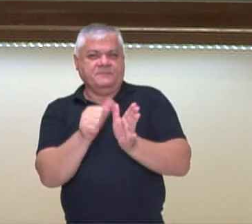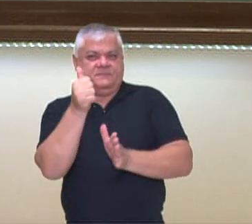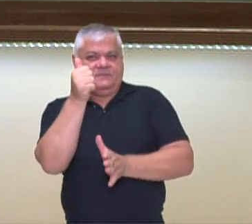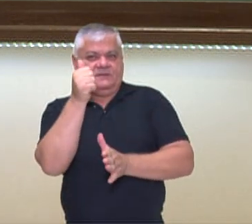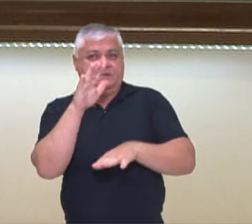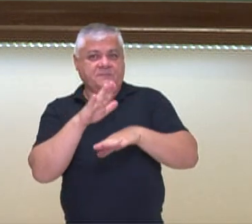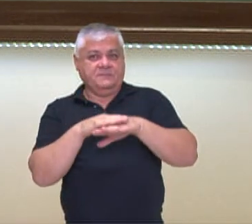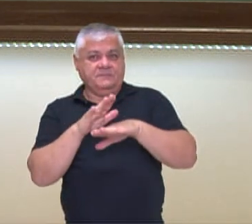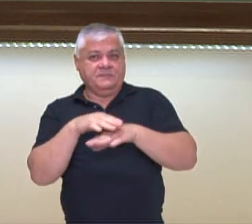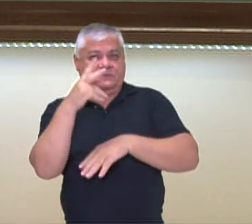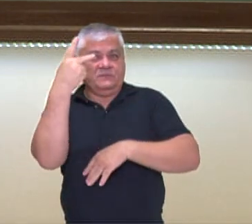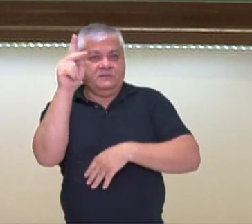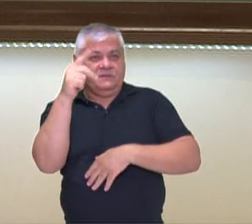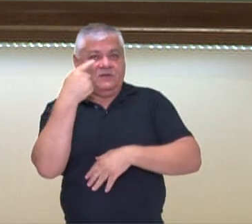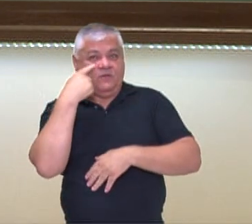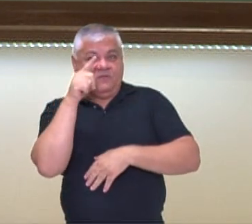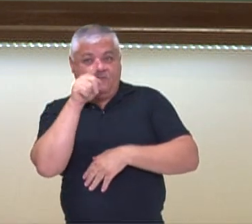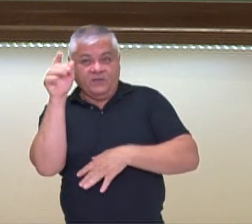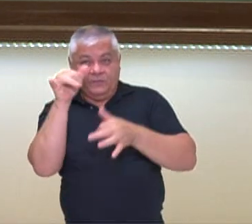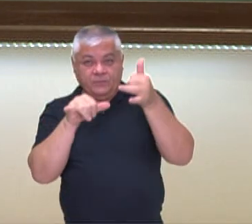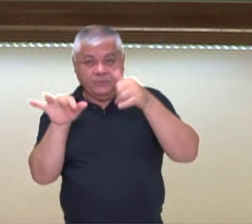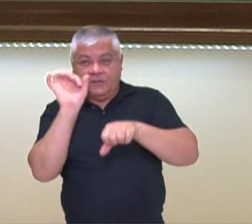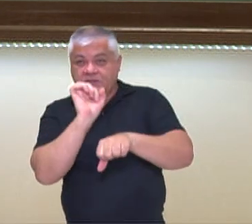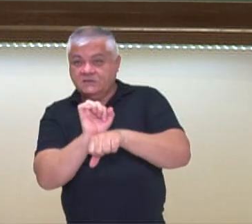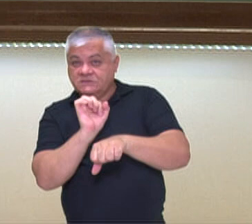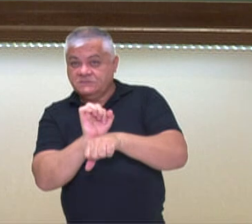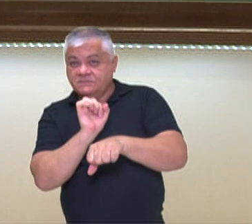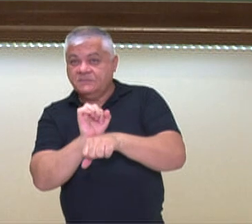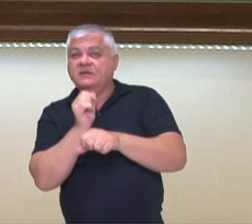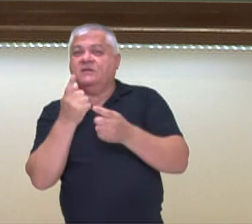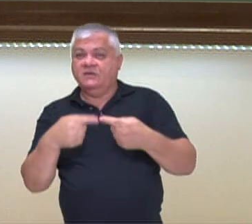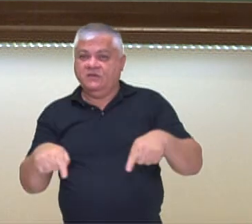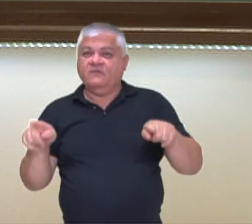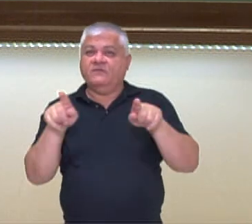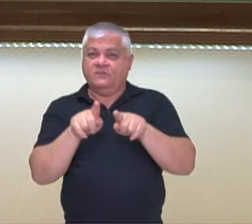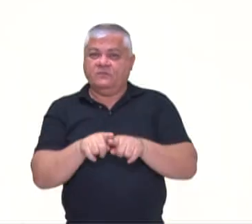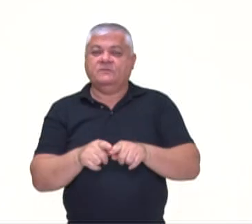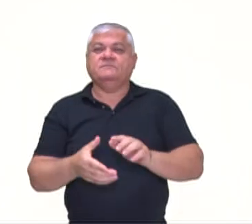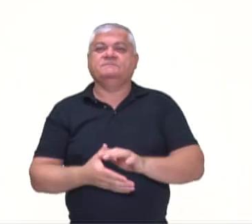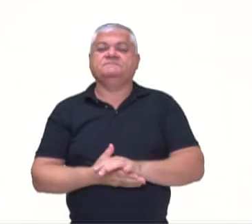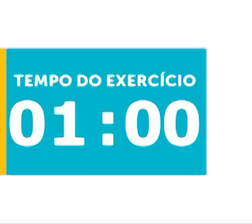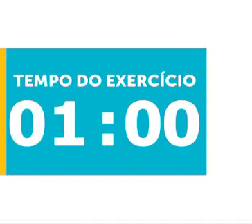com vocês. Façam aí, eu aguardo aqui e daqui a pouquinho voltamos.